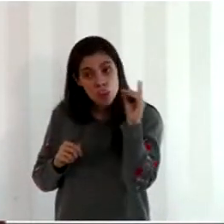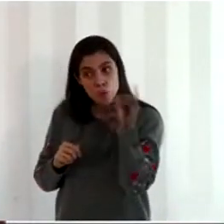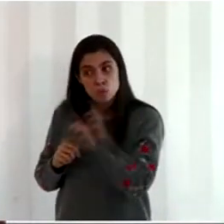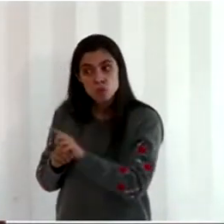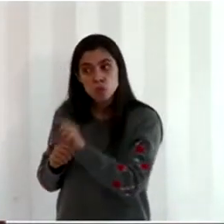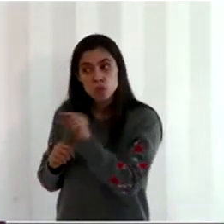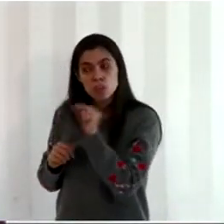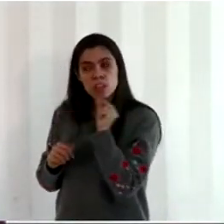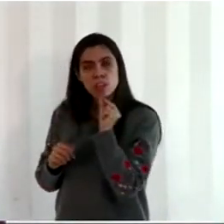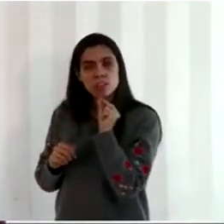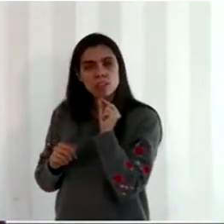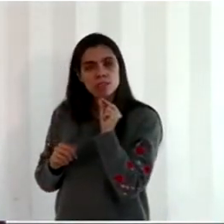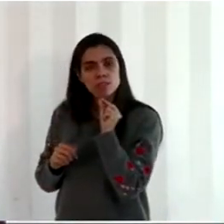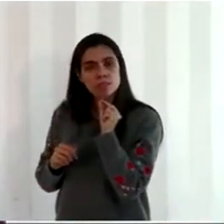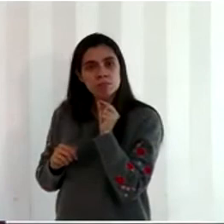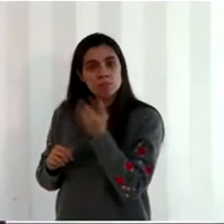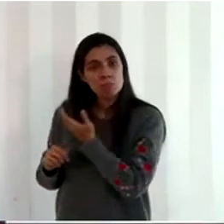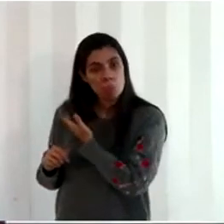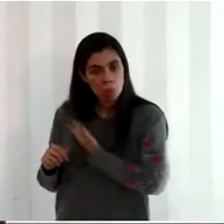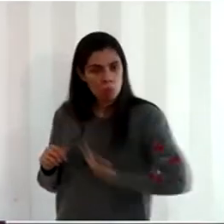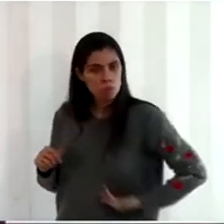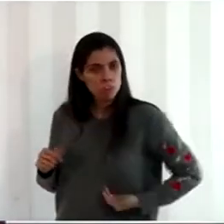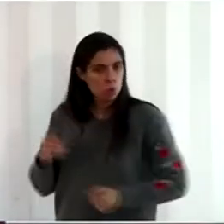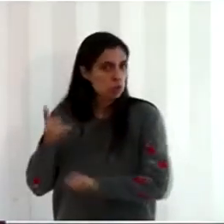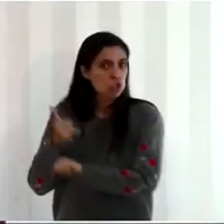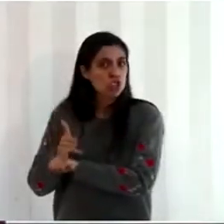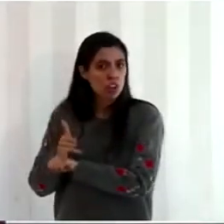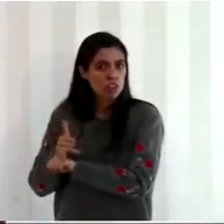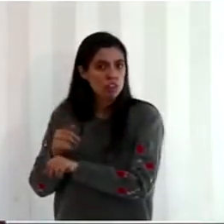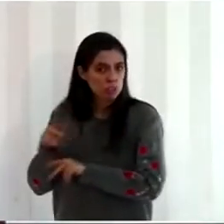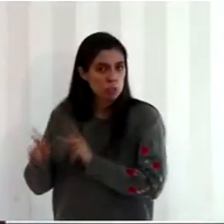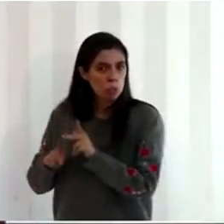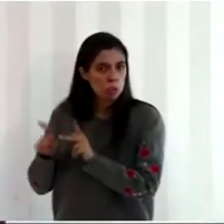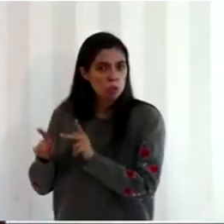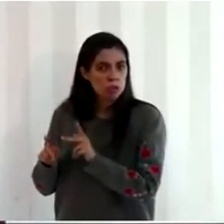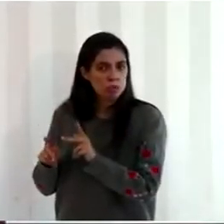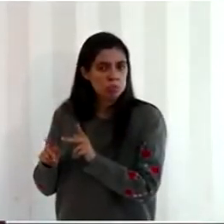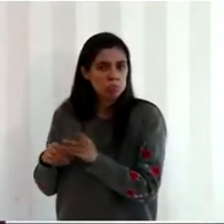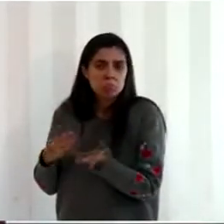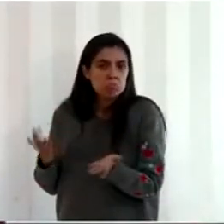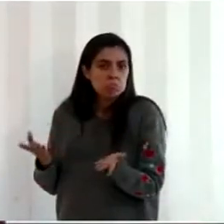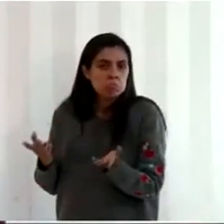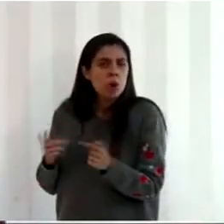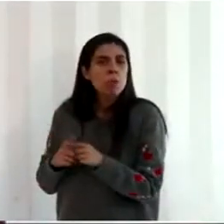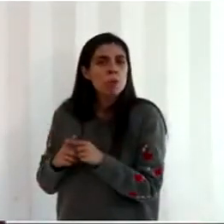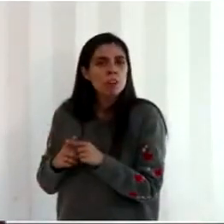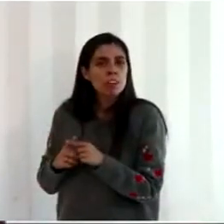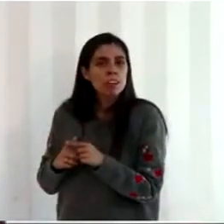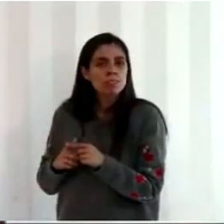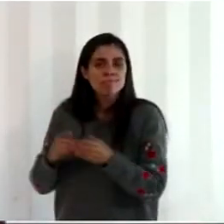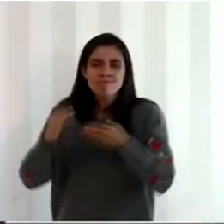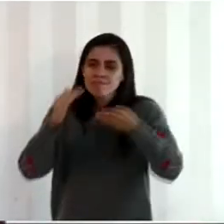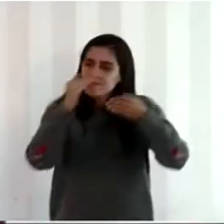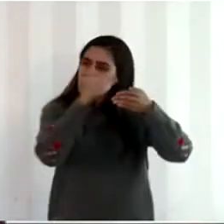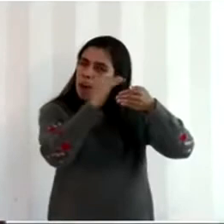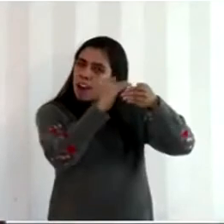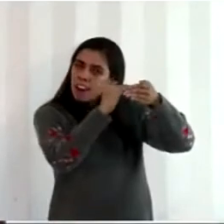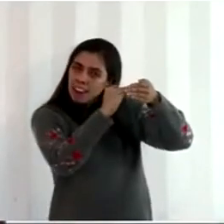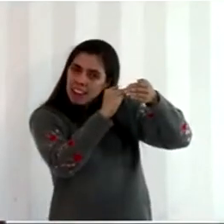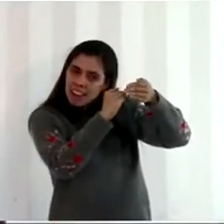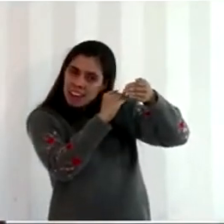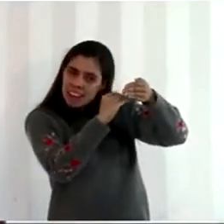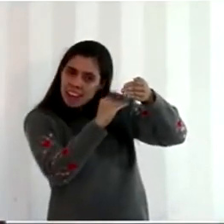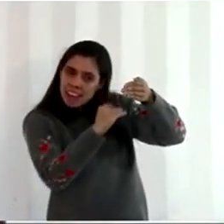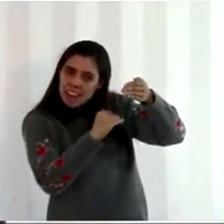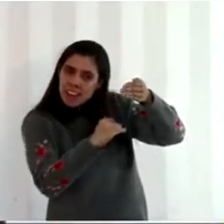quem são os seus, Deus cumpre a sua palavra, os planos de Deus não podem ser frustrados, ainda que o povo se